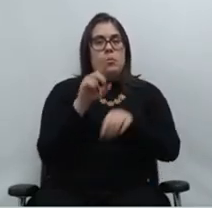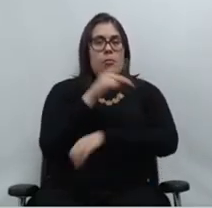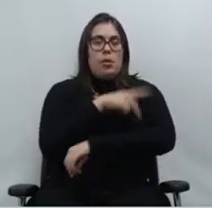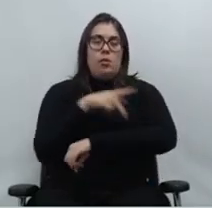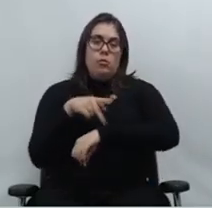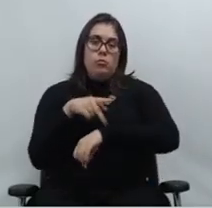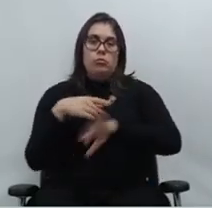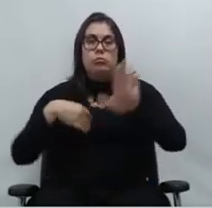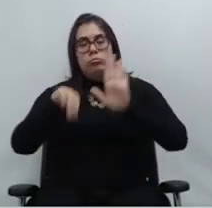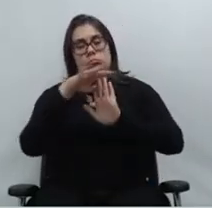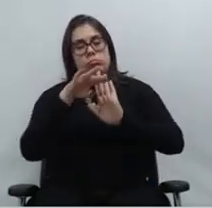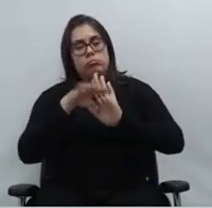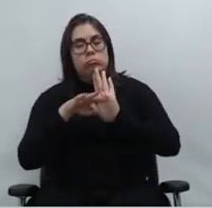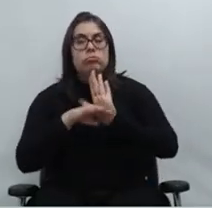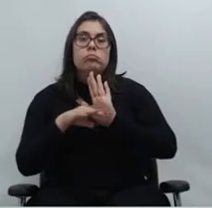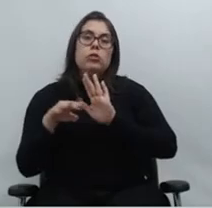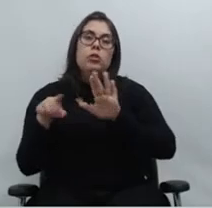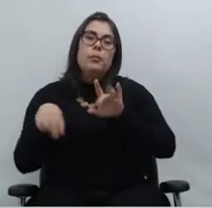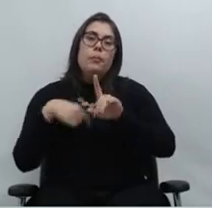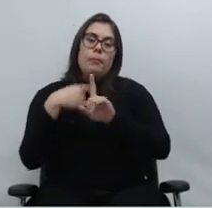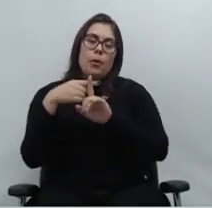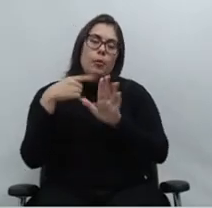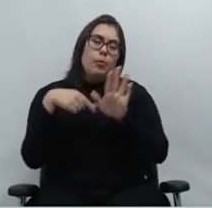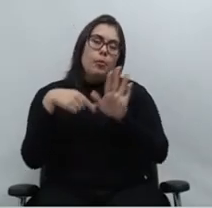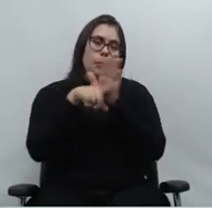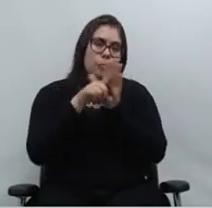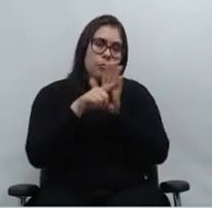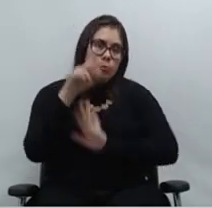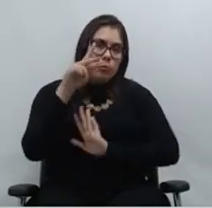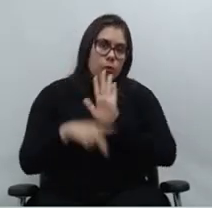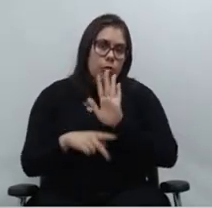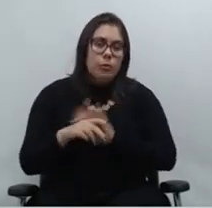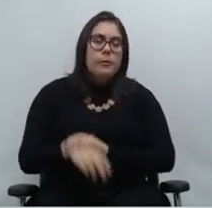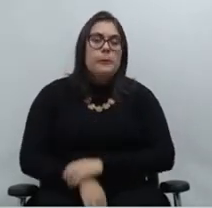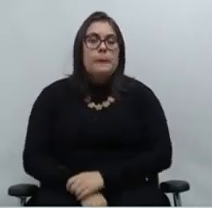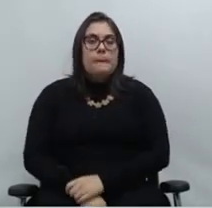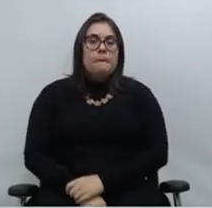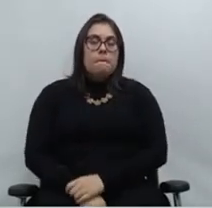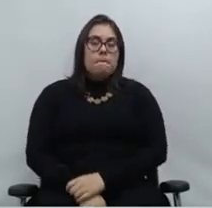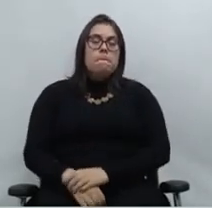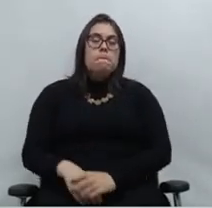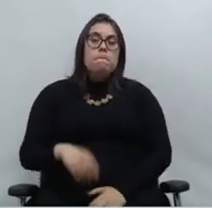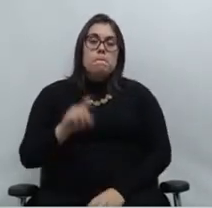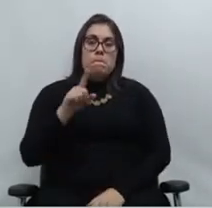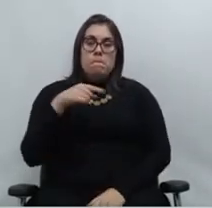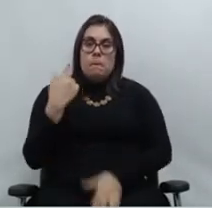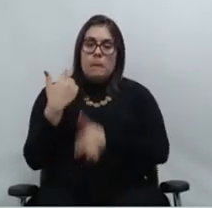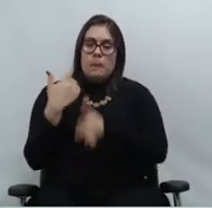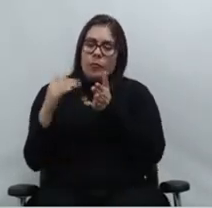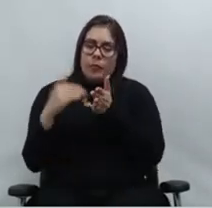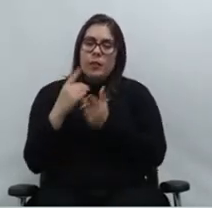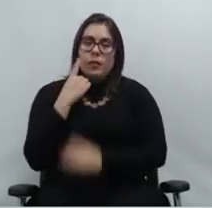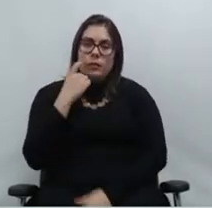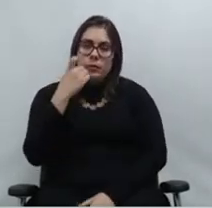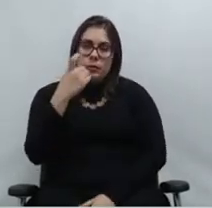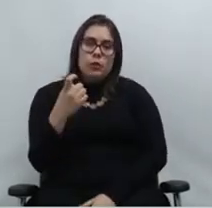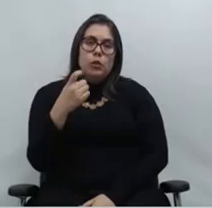programático, além do projeto de pesquisa. A certidão da Secretaria deste Conselho Superior de que o interessado, no